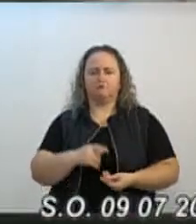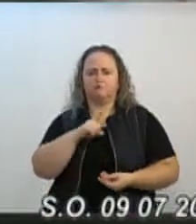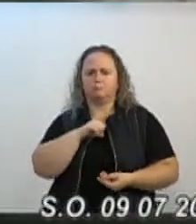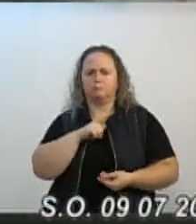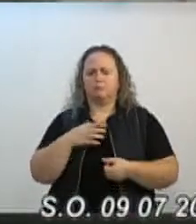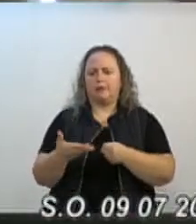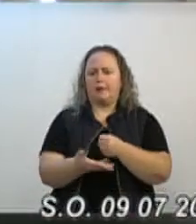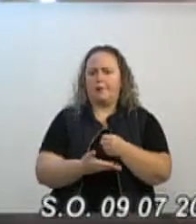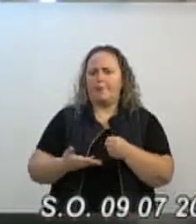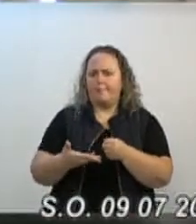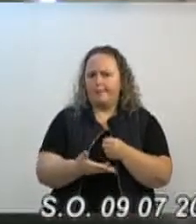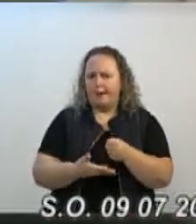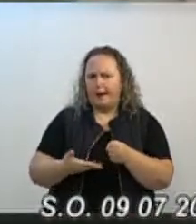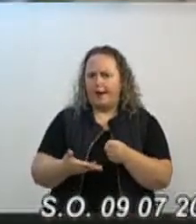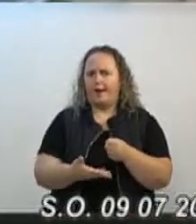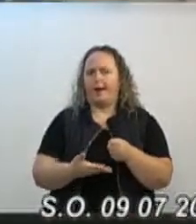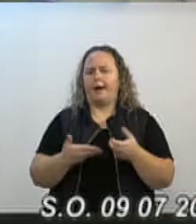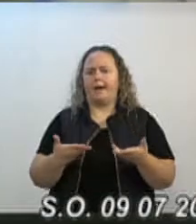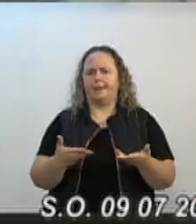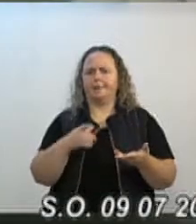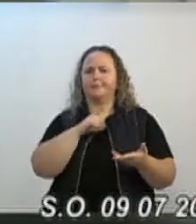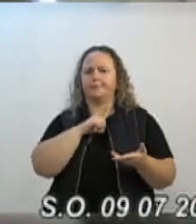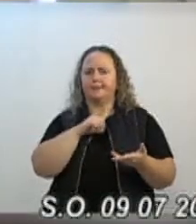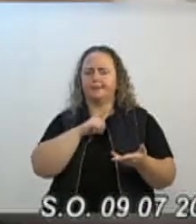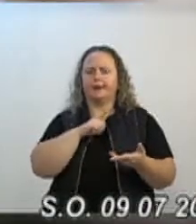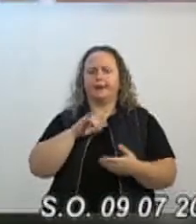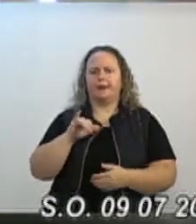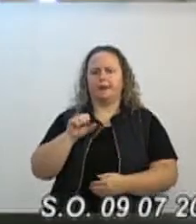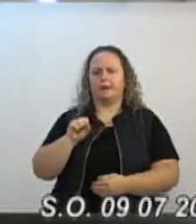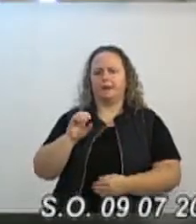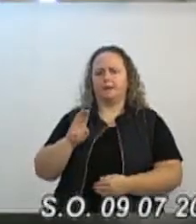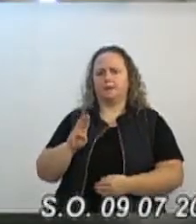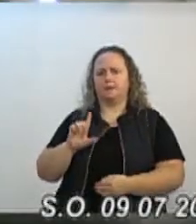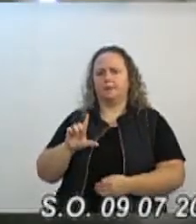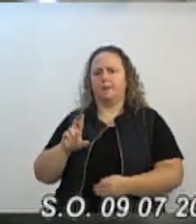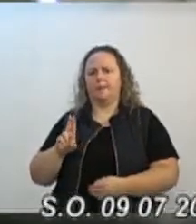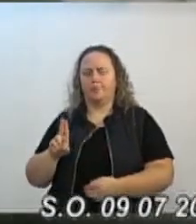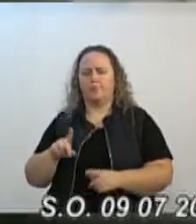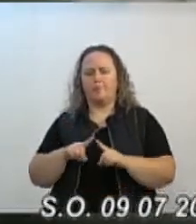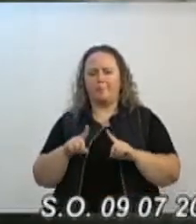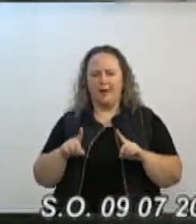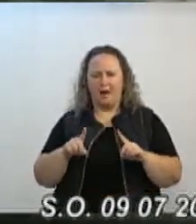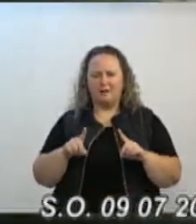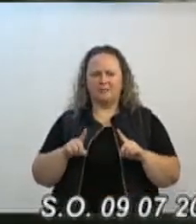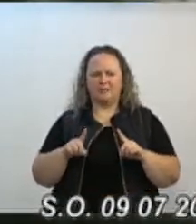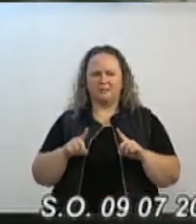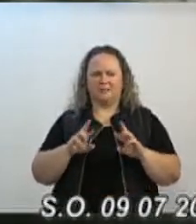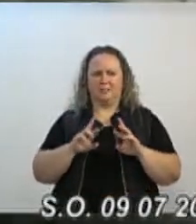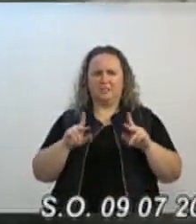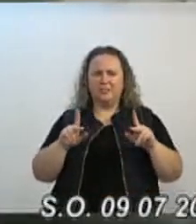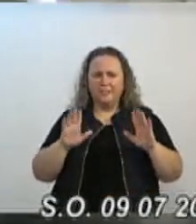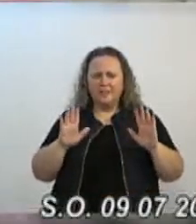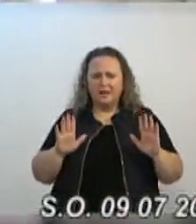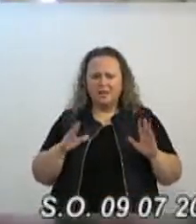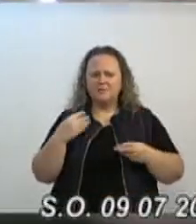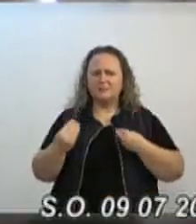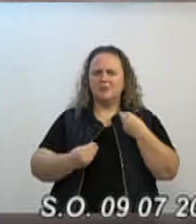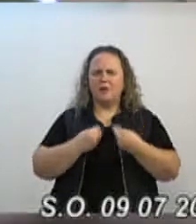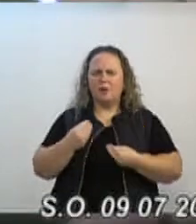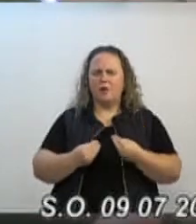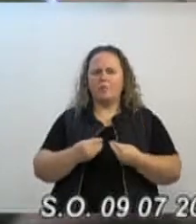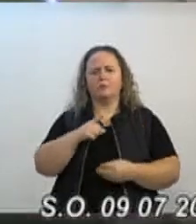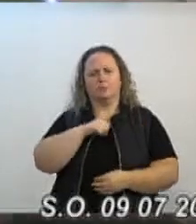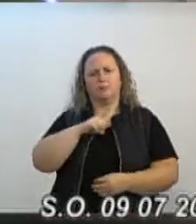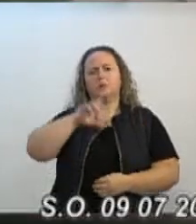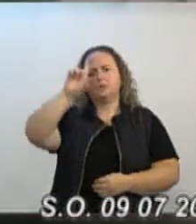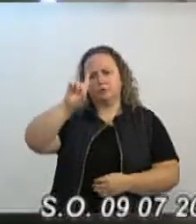conta da situação lá do pedal em relação ao SBLU, mas querer fazer uma narrativa diferente, está no direito democrático de chamar os vereadores